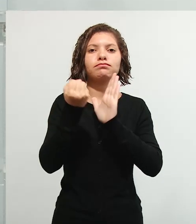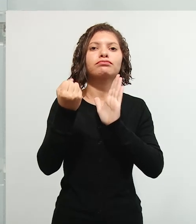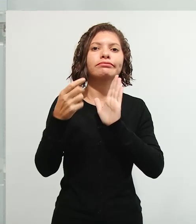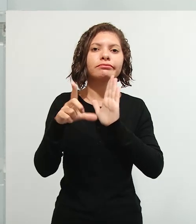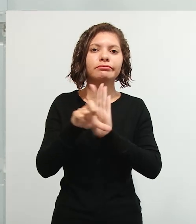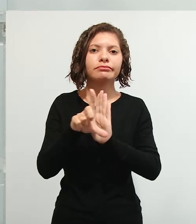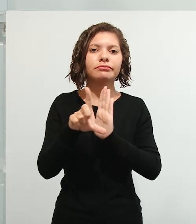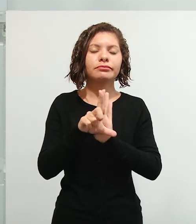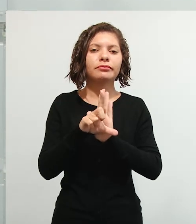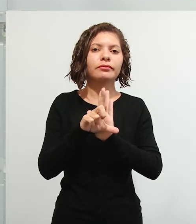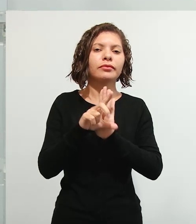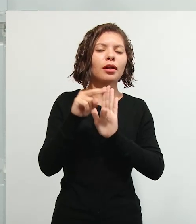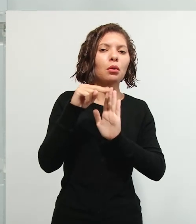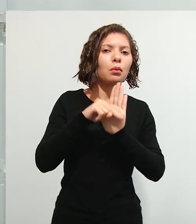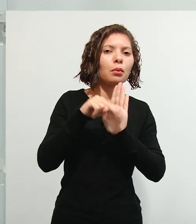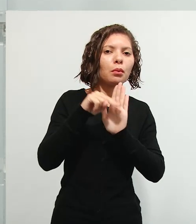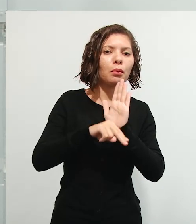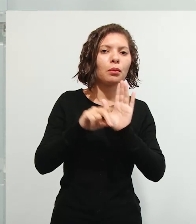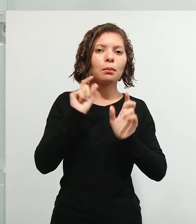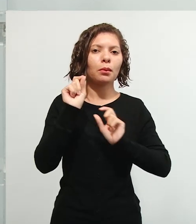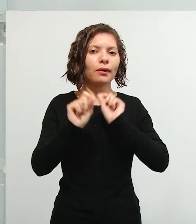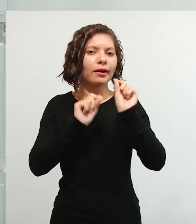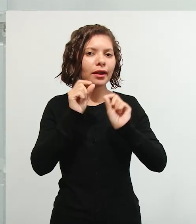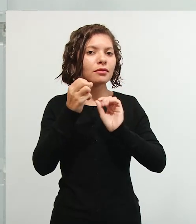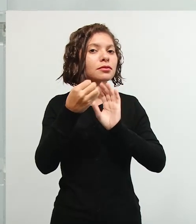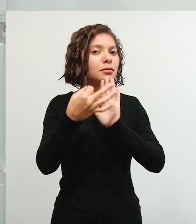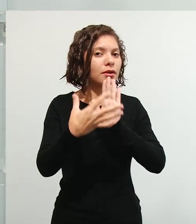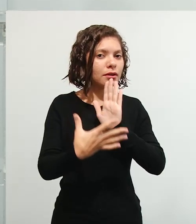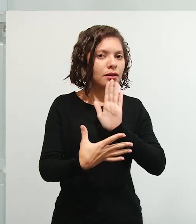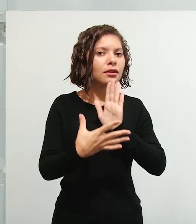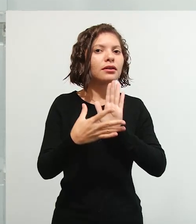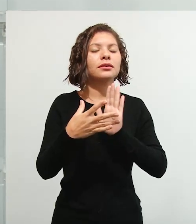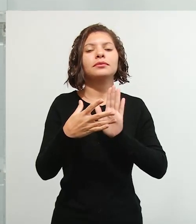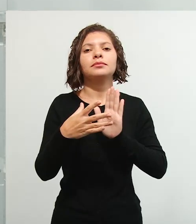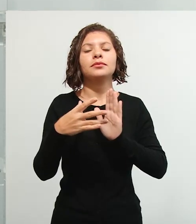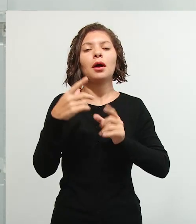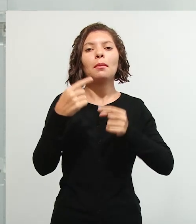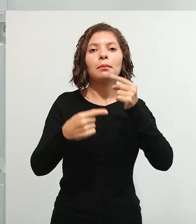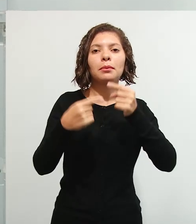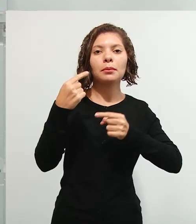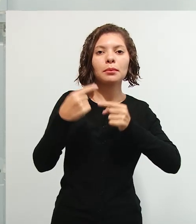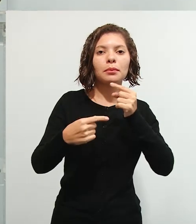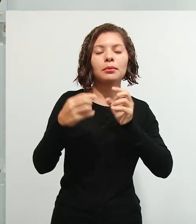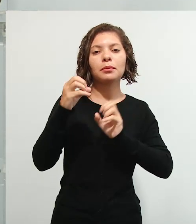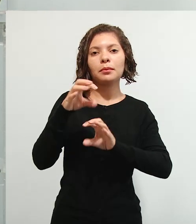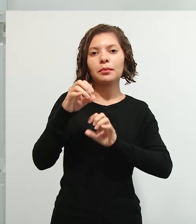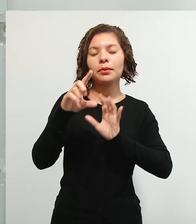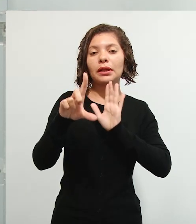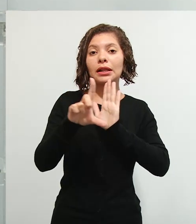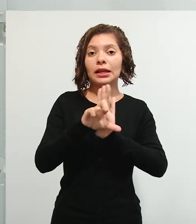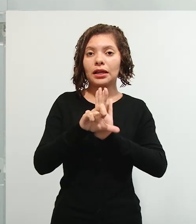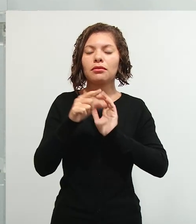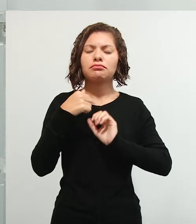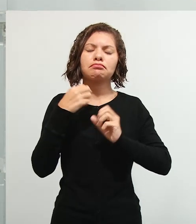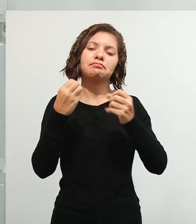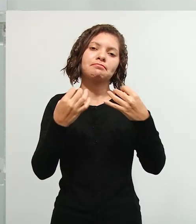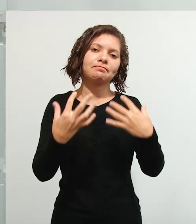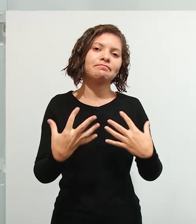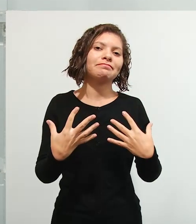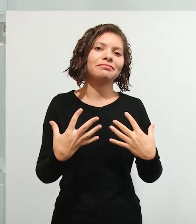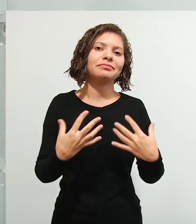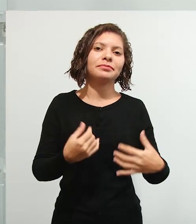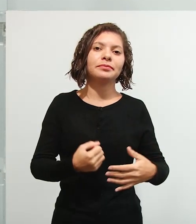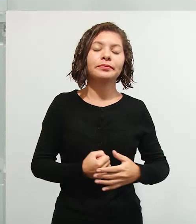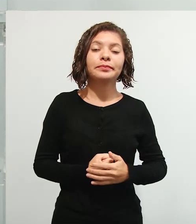o que regulamenta do ponto de vista normativo, do ponto de vista jurídico, da política educacional, esta lei.